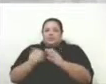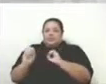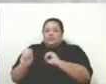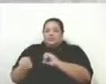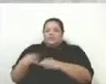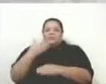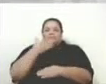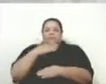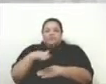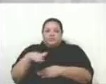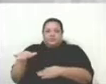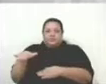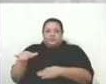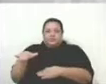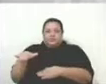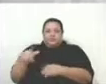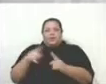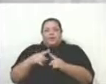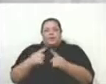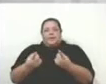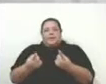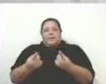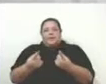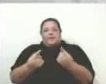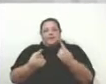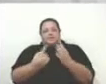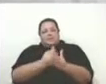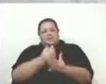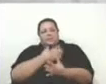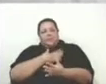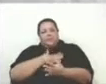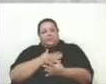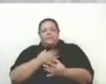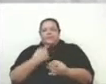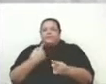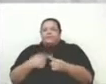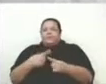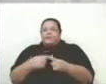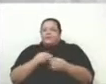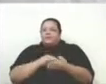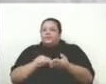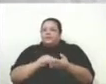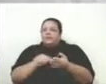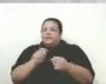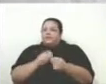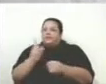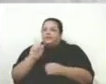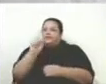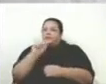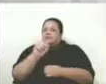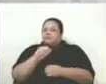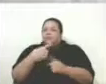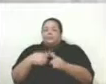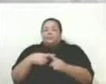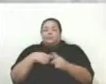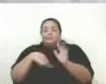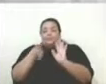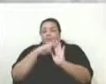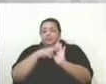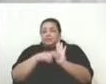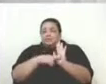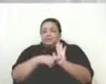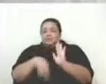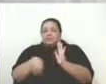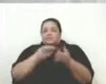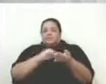questionada, mas por que não foi feito já isso? Por que a secretaria já não fez isso? Porque existe uma regrinha. O secretário de